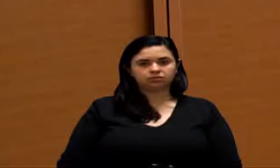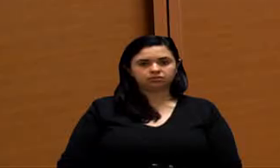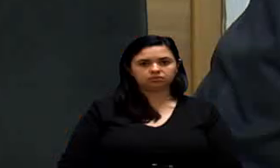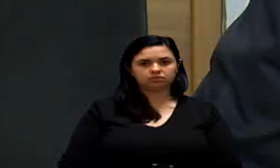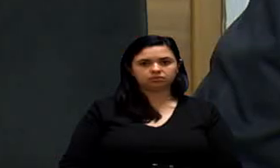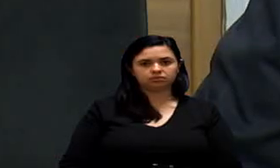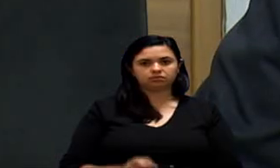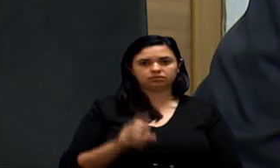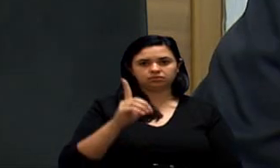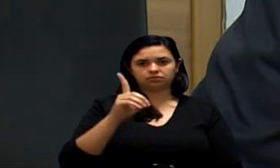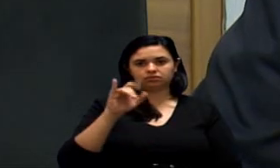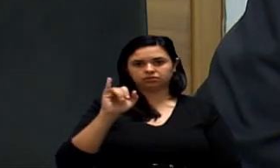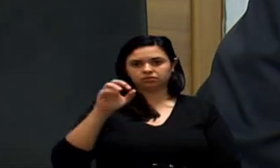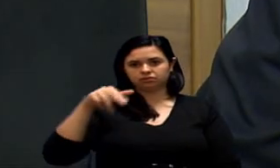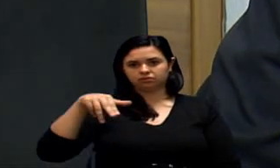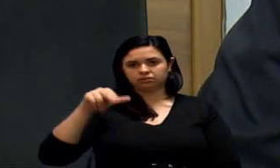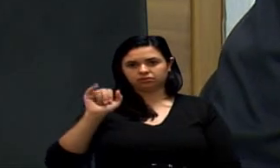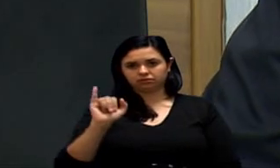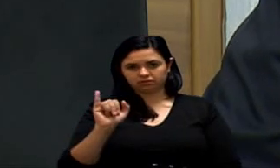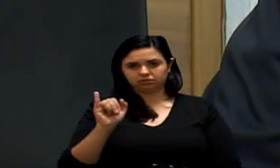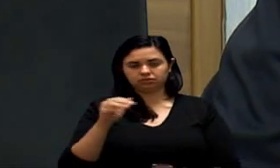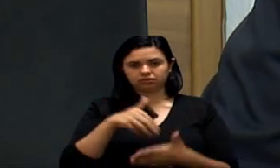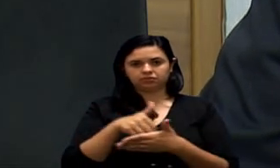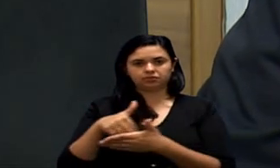Fernando Dino, por favor, voto, Vossa Excelência.